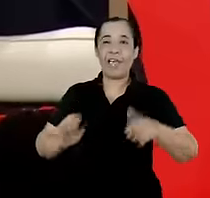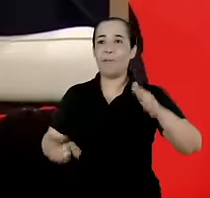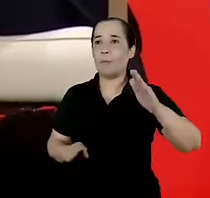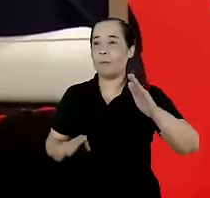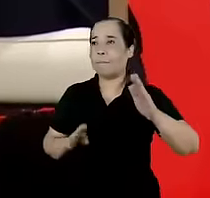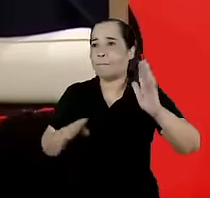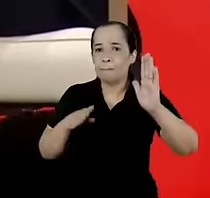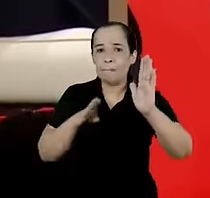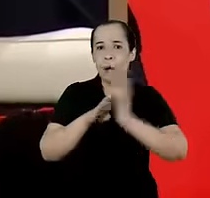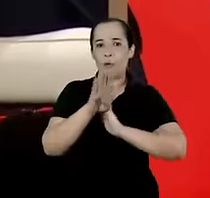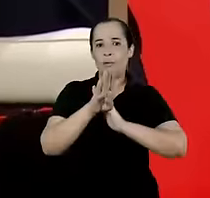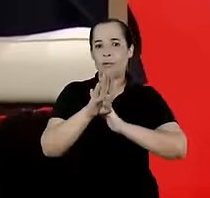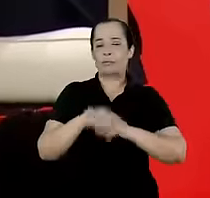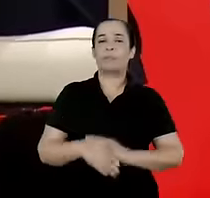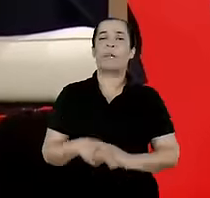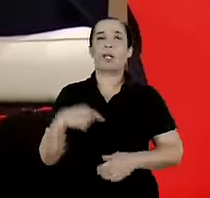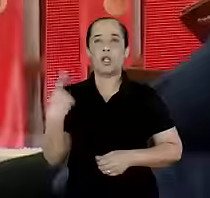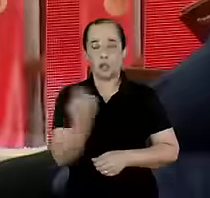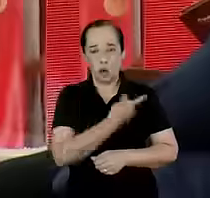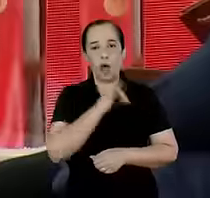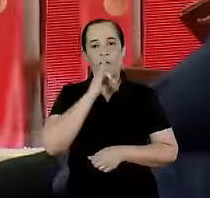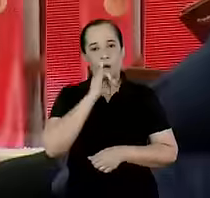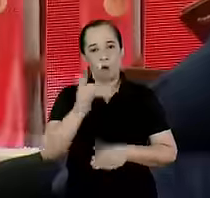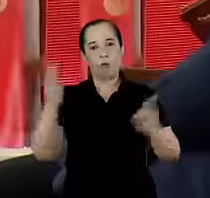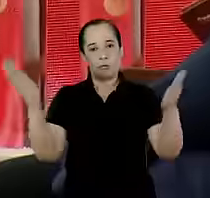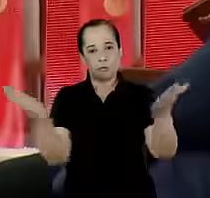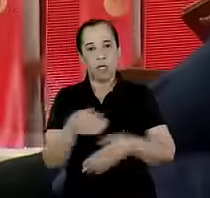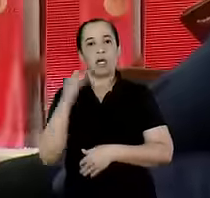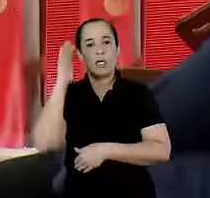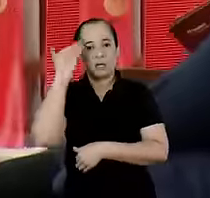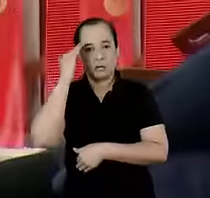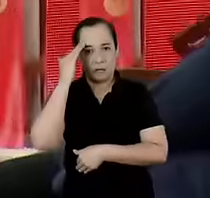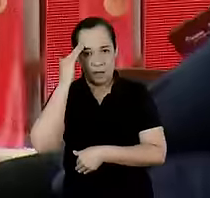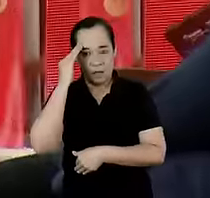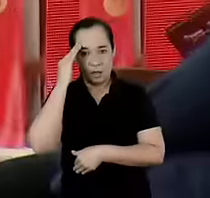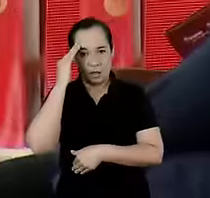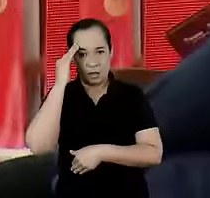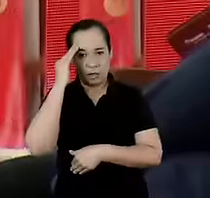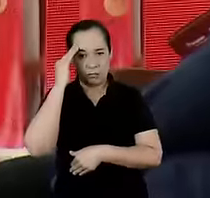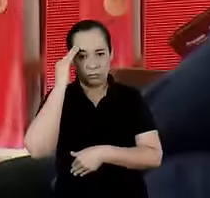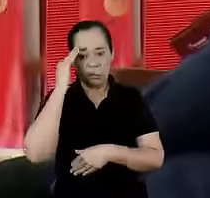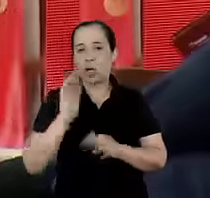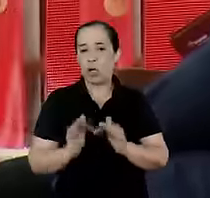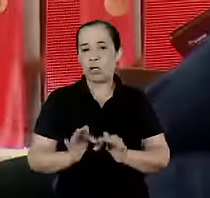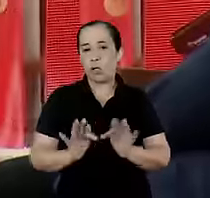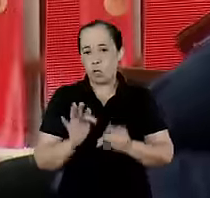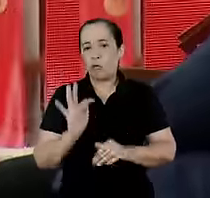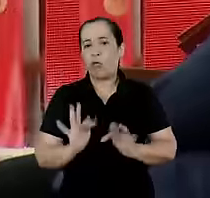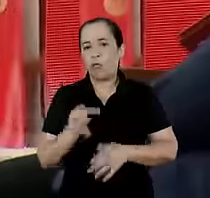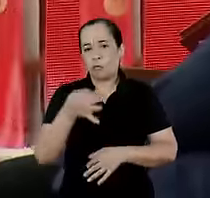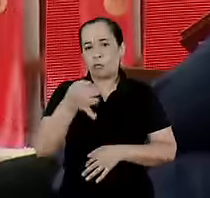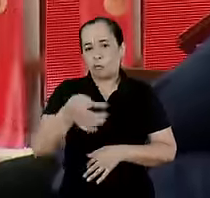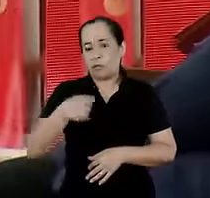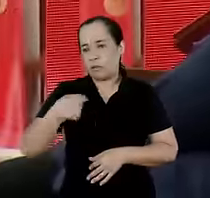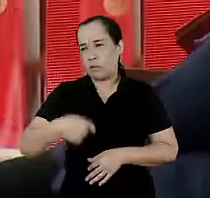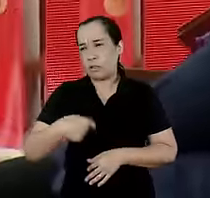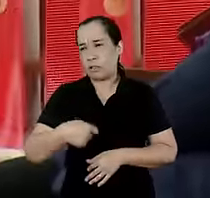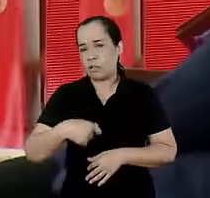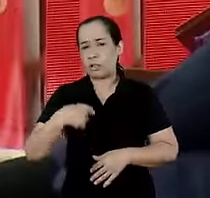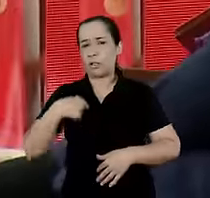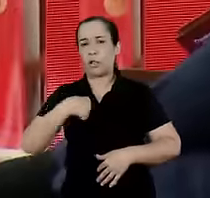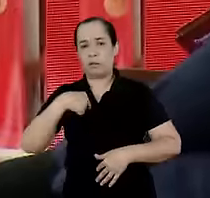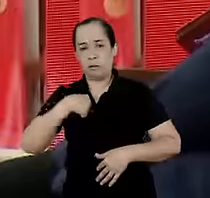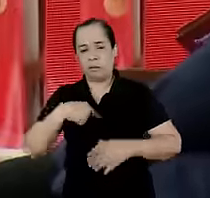os próximos passos a gente já disse que a gente entende que a taxa terminal Independente de qual fur ela precisa ser restritiva com a